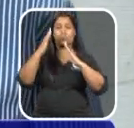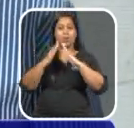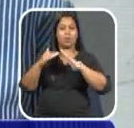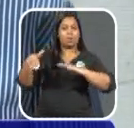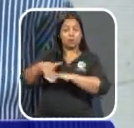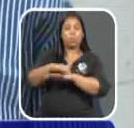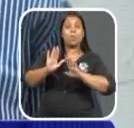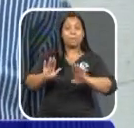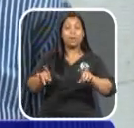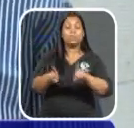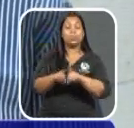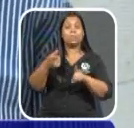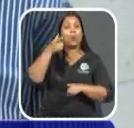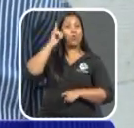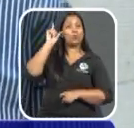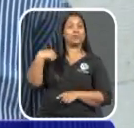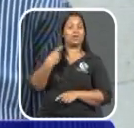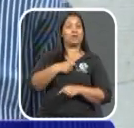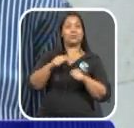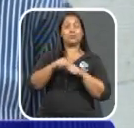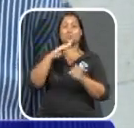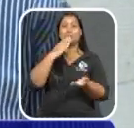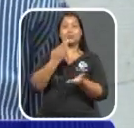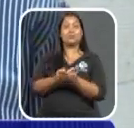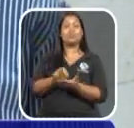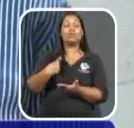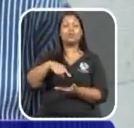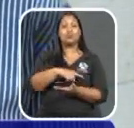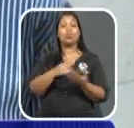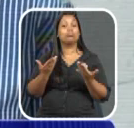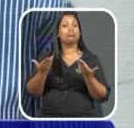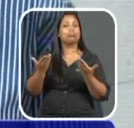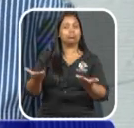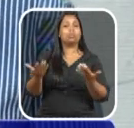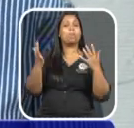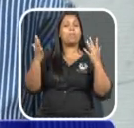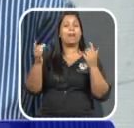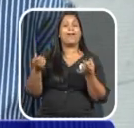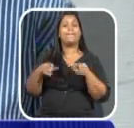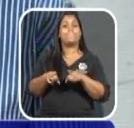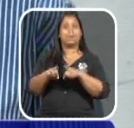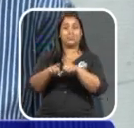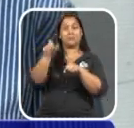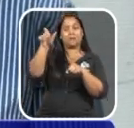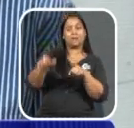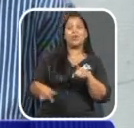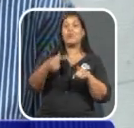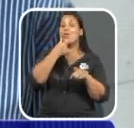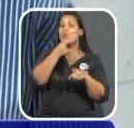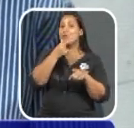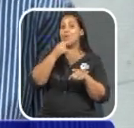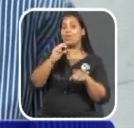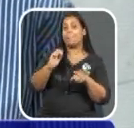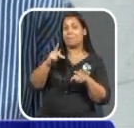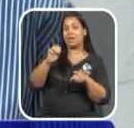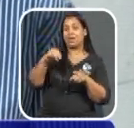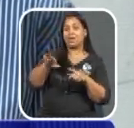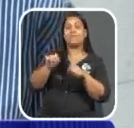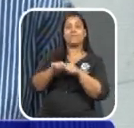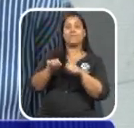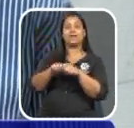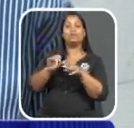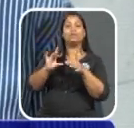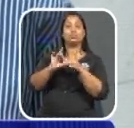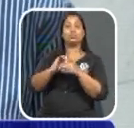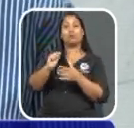Rua, mas ontem mesmo nós fizemos um requerimento onde nós congratulamos a parceria que o doutor Evandro Pelarim fez com a